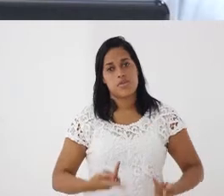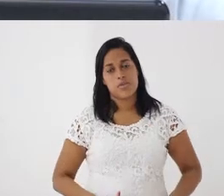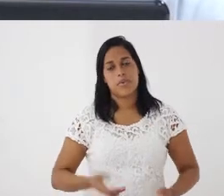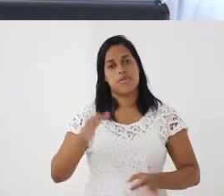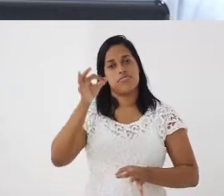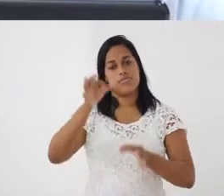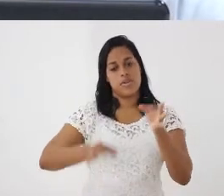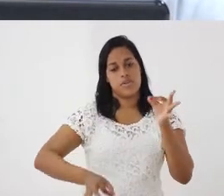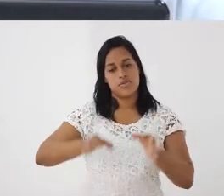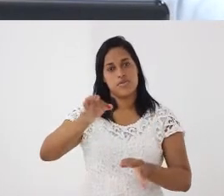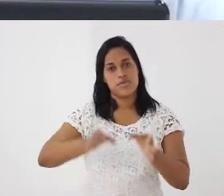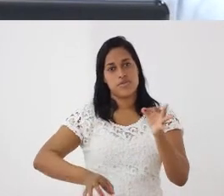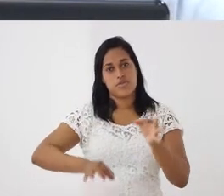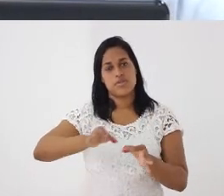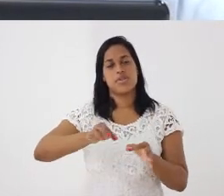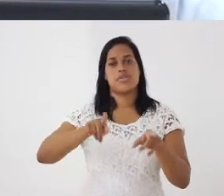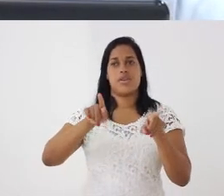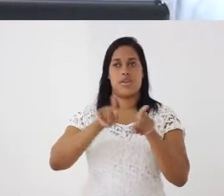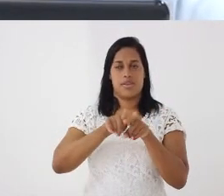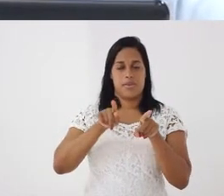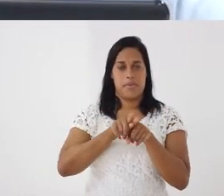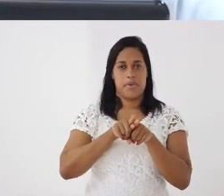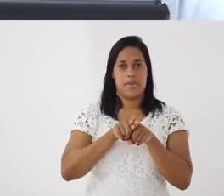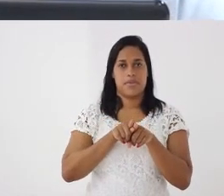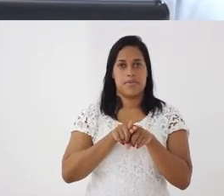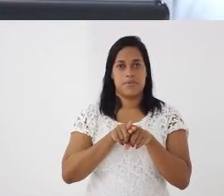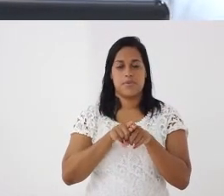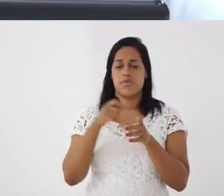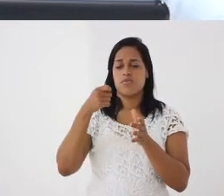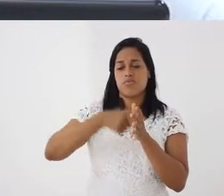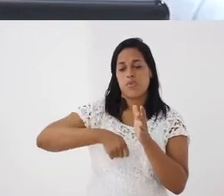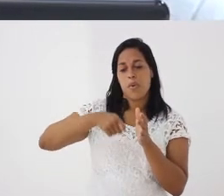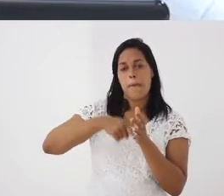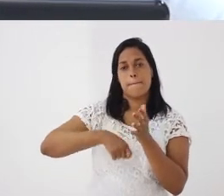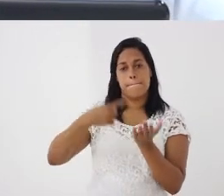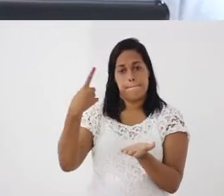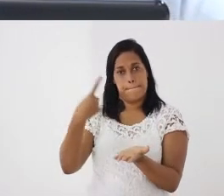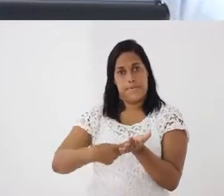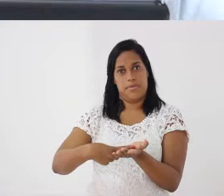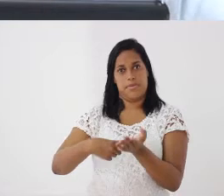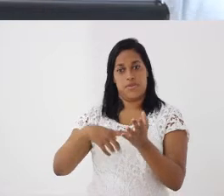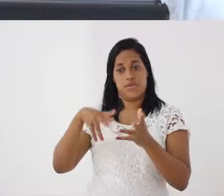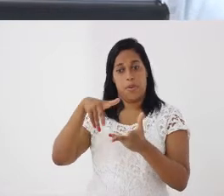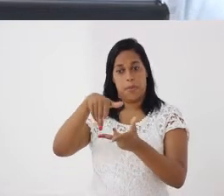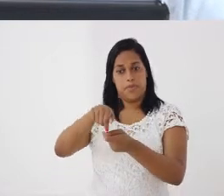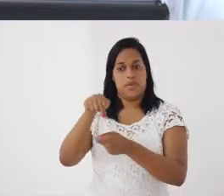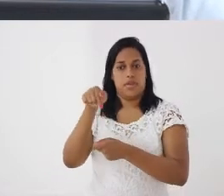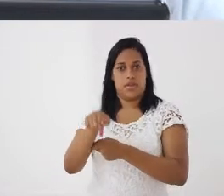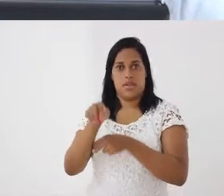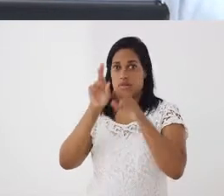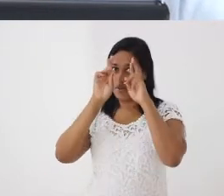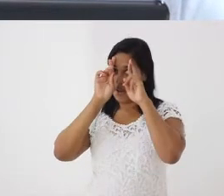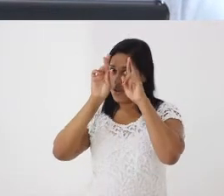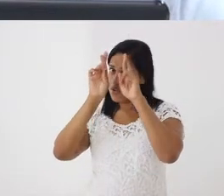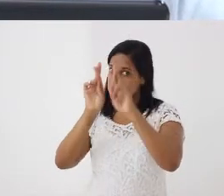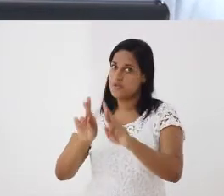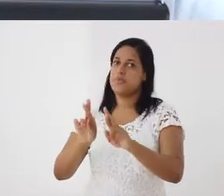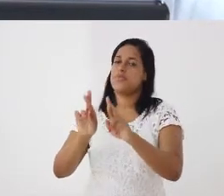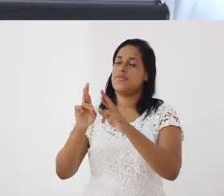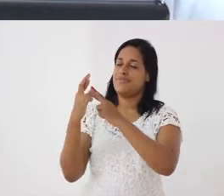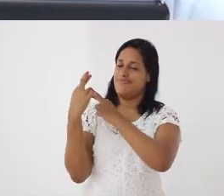à justiça e à dignidade. E o compromisso com o planeta, comportando-se de